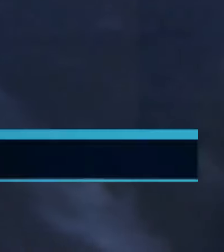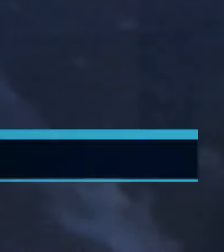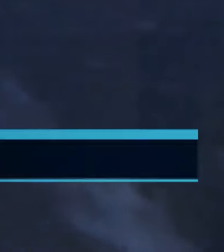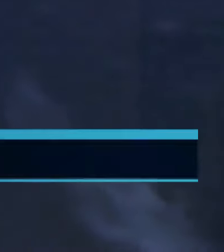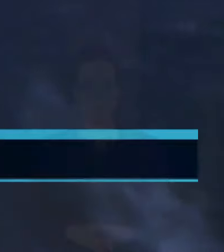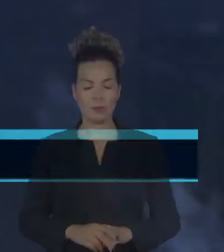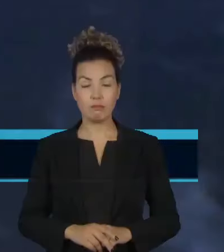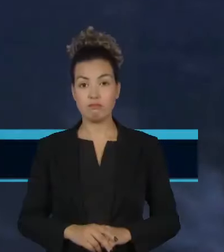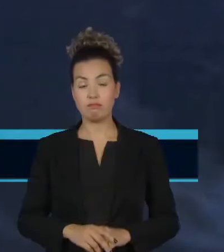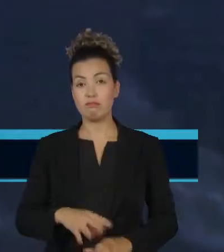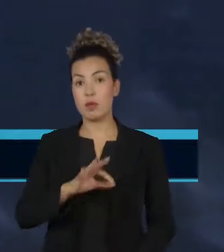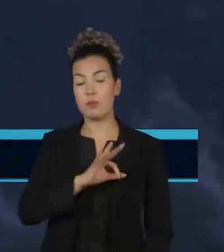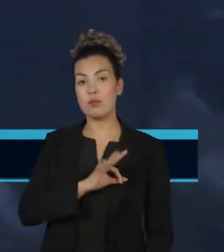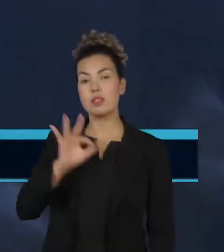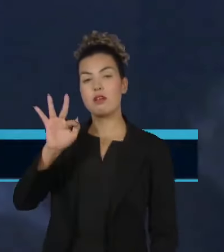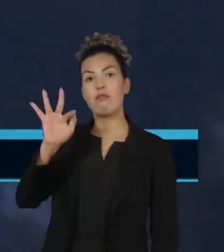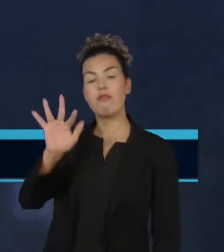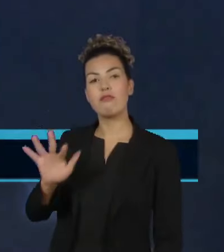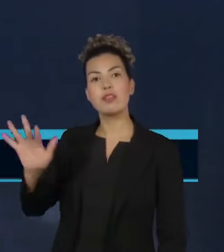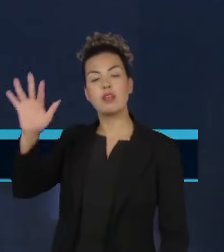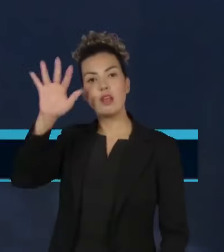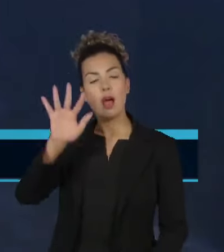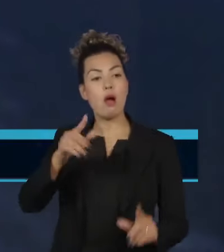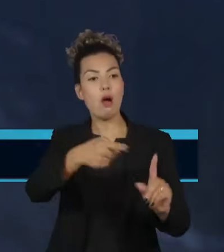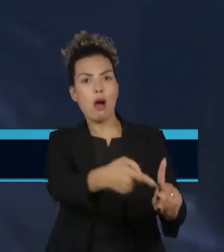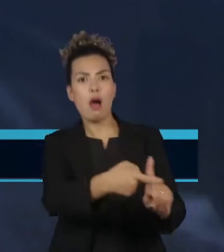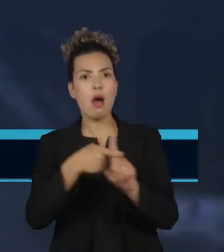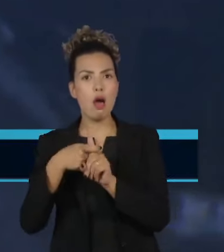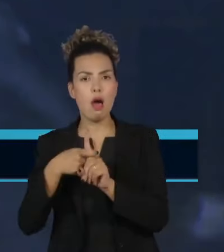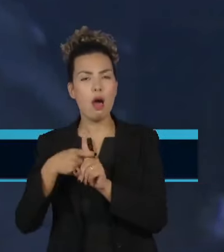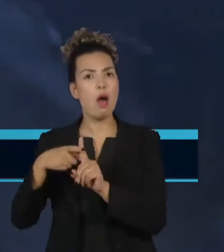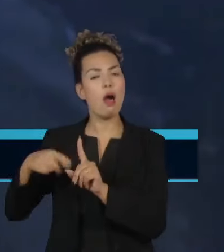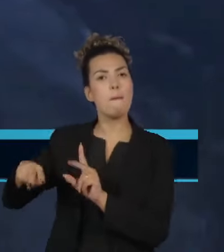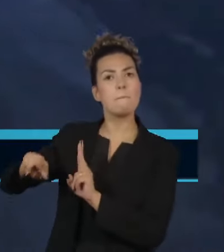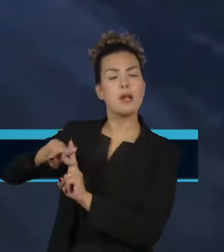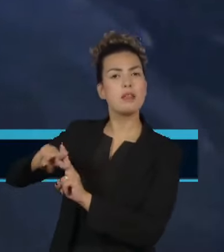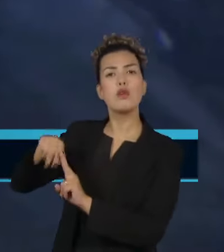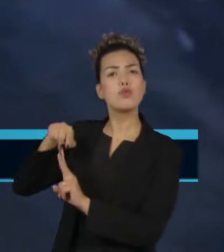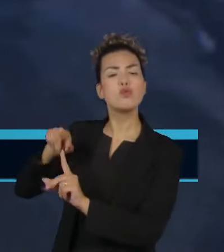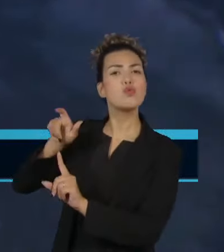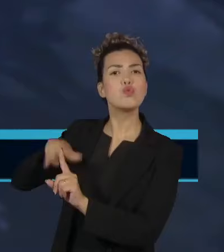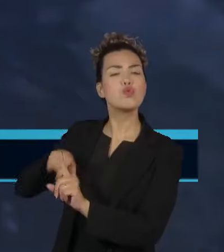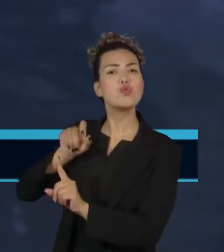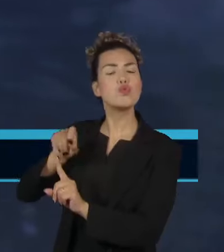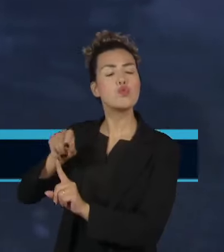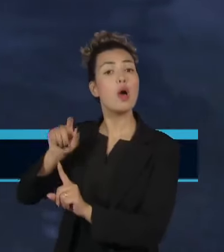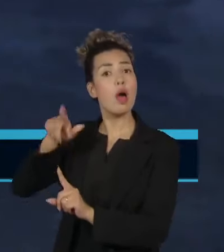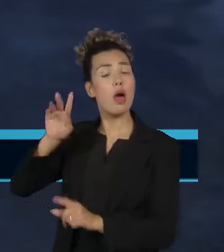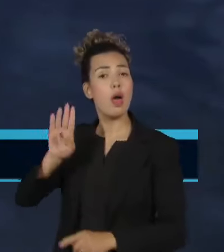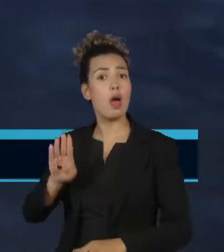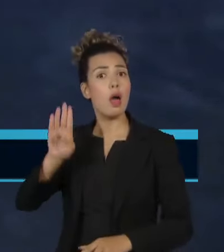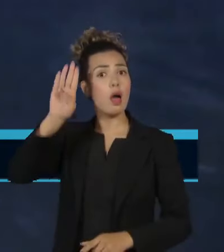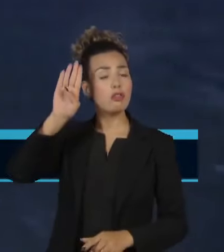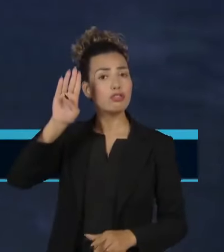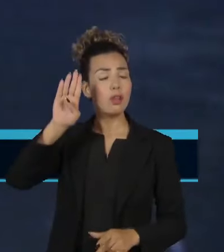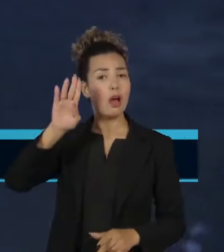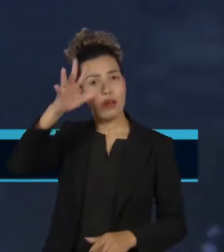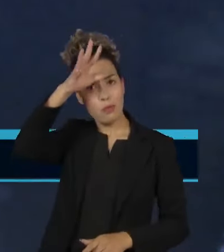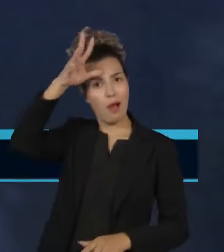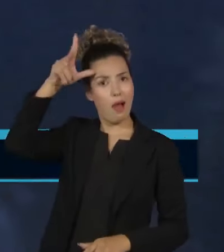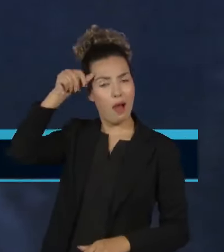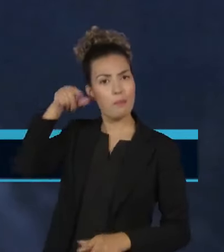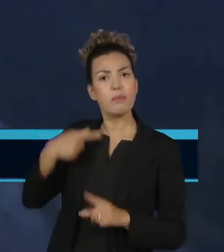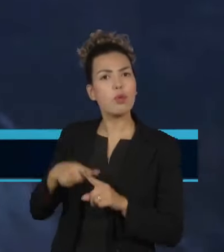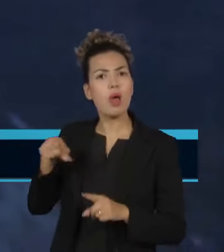Polícia Federal prendeu hoje um candidato à Prefeitura de Coari, no Amazonas, distribuindo dinheiro para uma multidão de